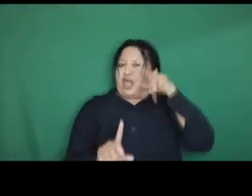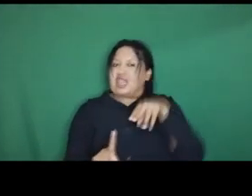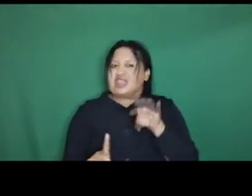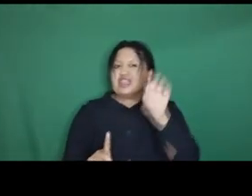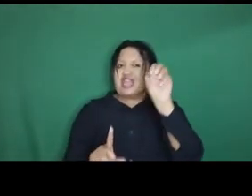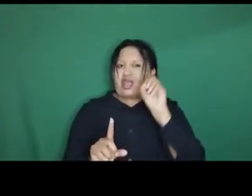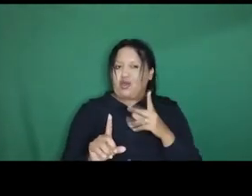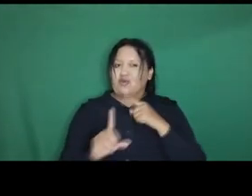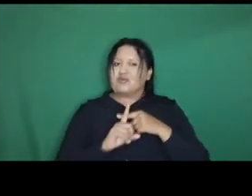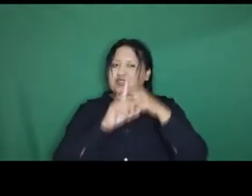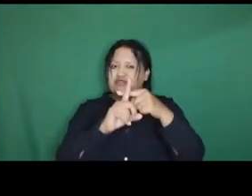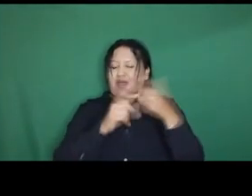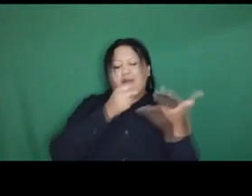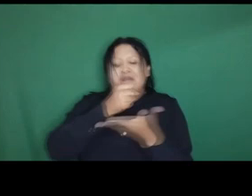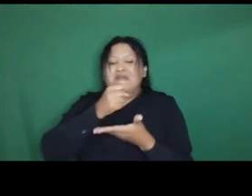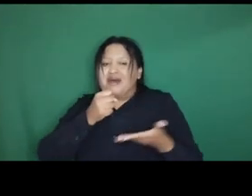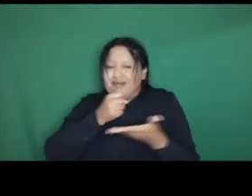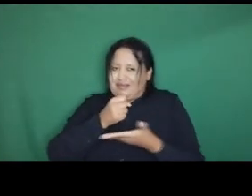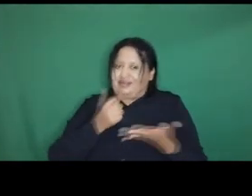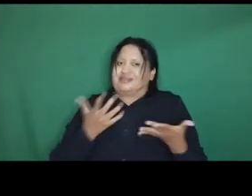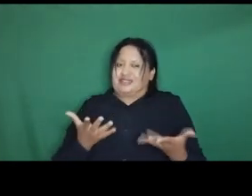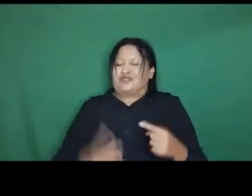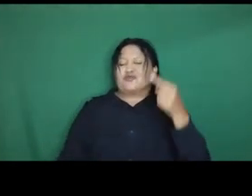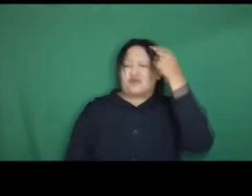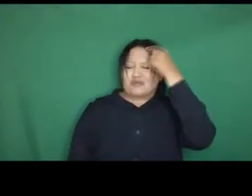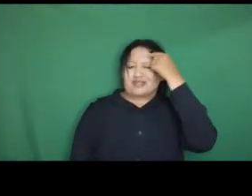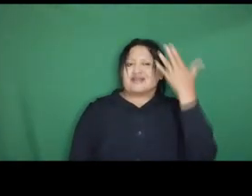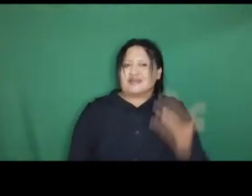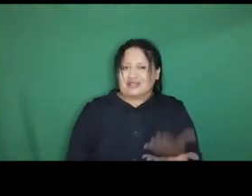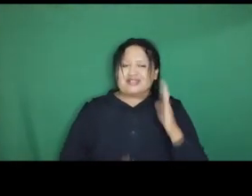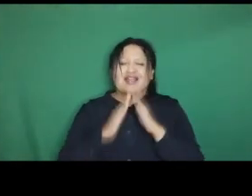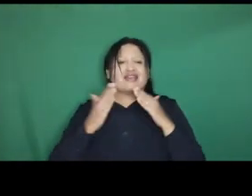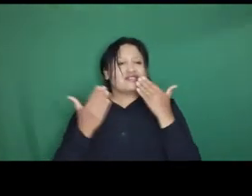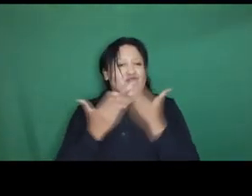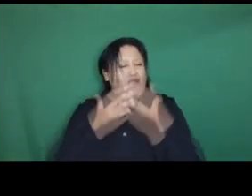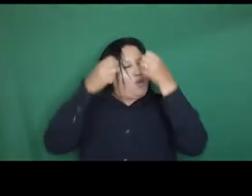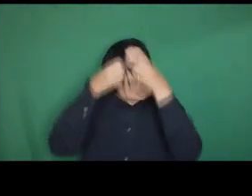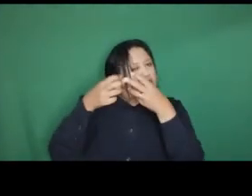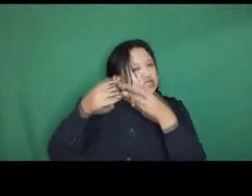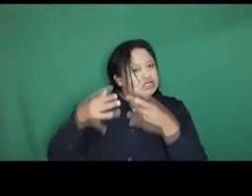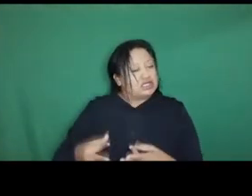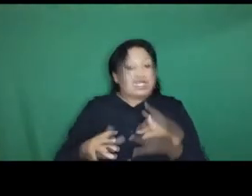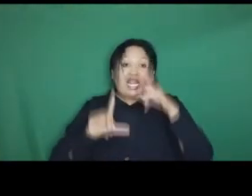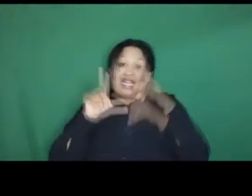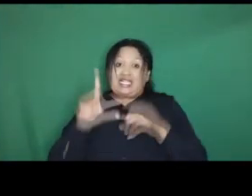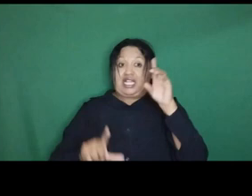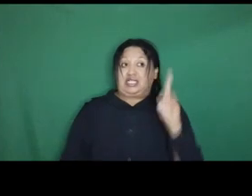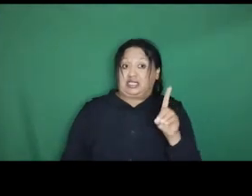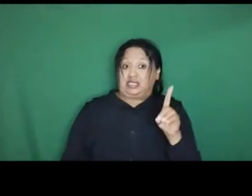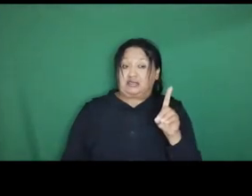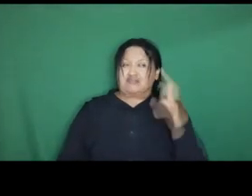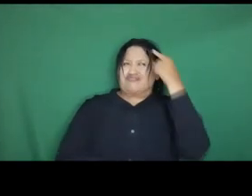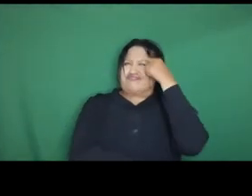positivismo é a base aí né da do pensamento aí da escola quantitativa na D aí a gente